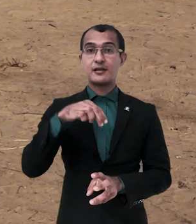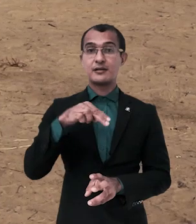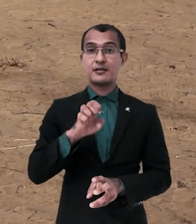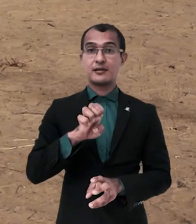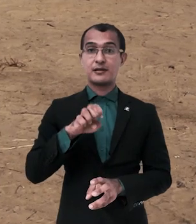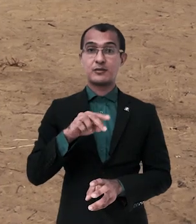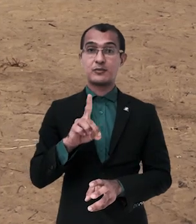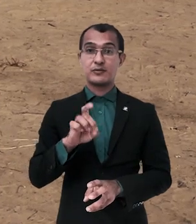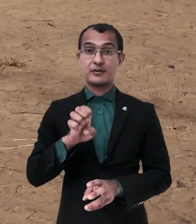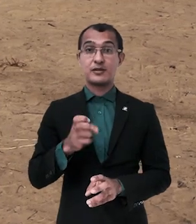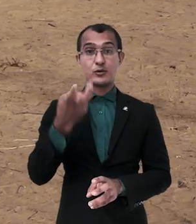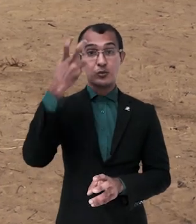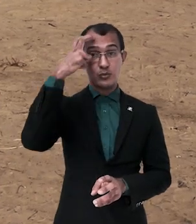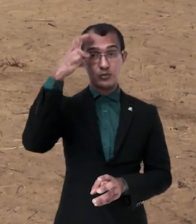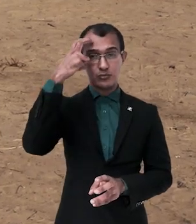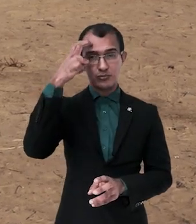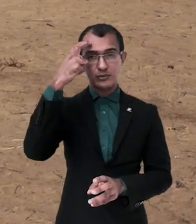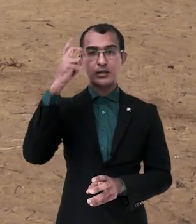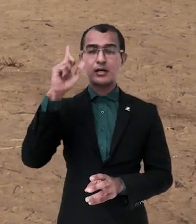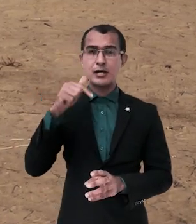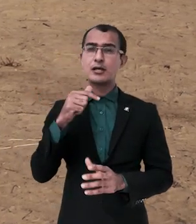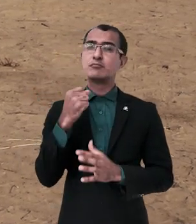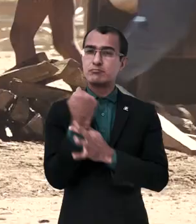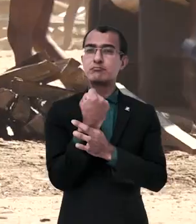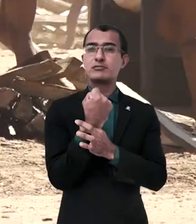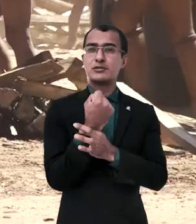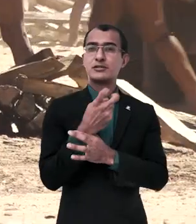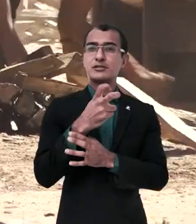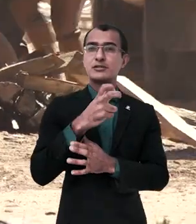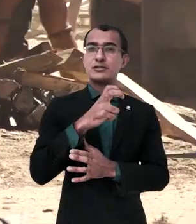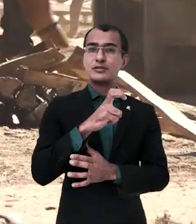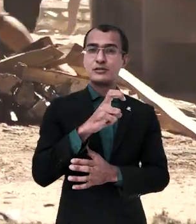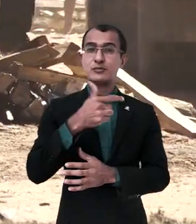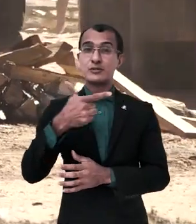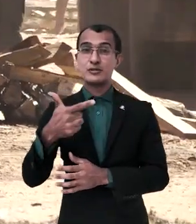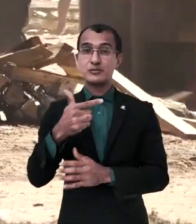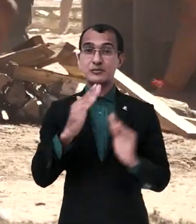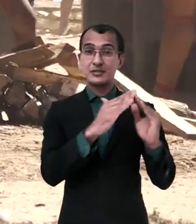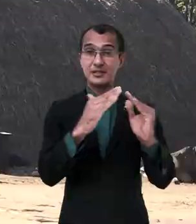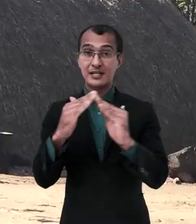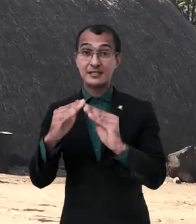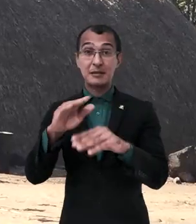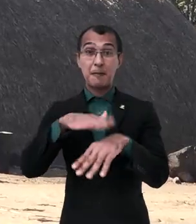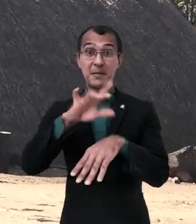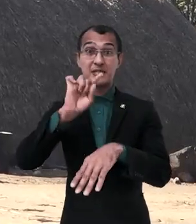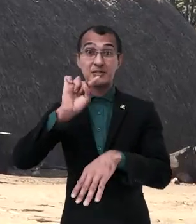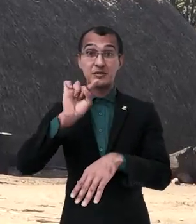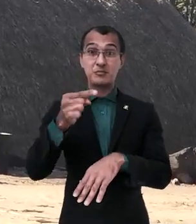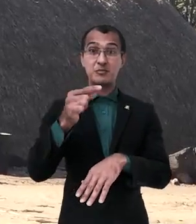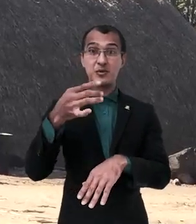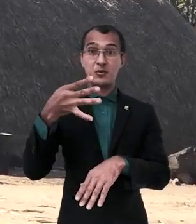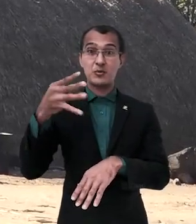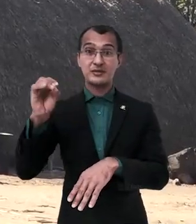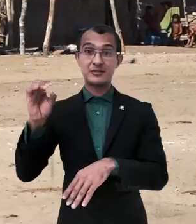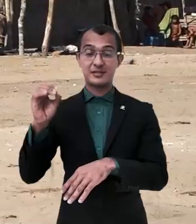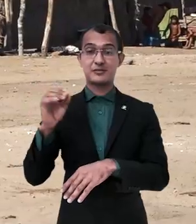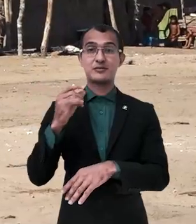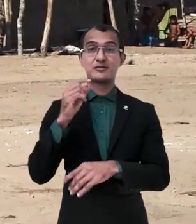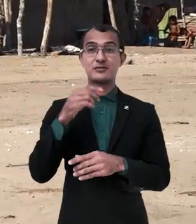Aqui, cultura e tradições são extremamente preservadas. São 52 moradias que abrigam mais de